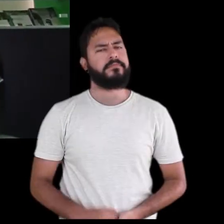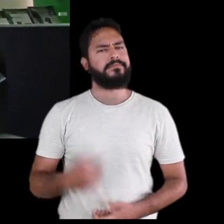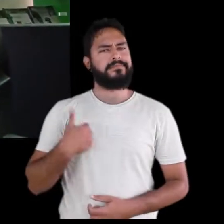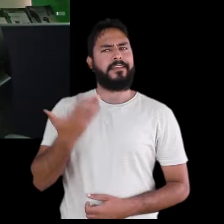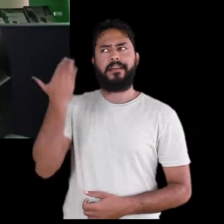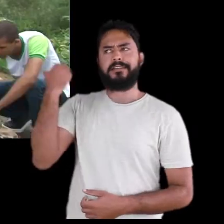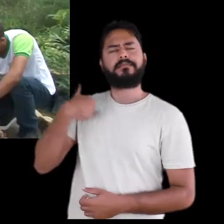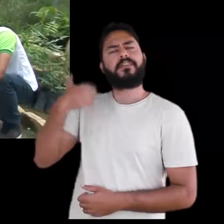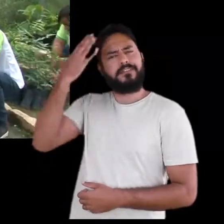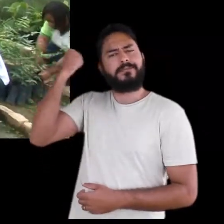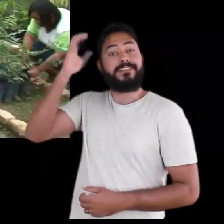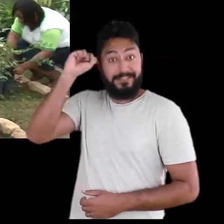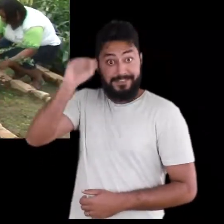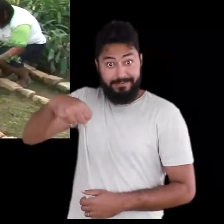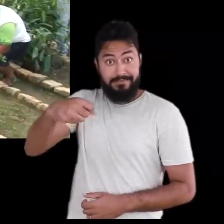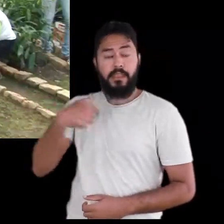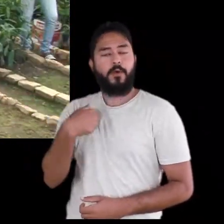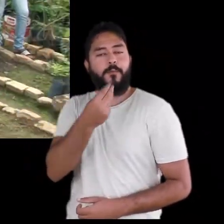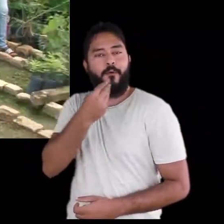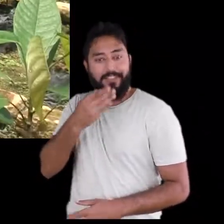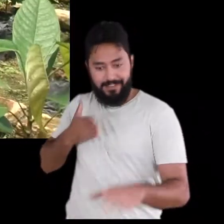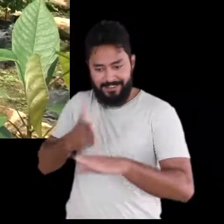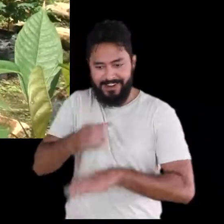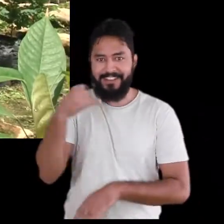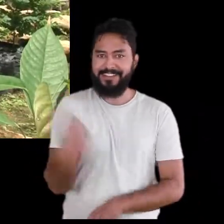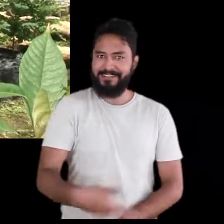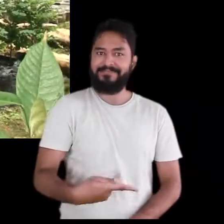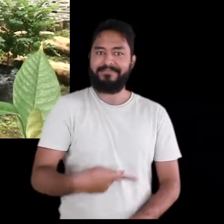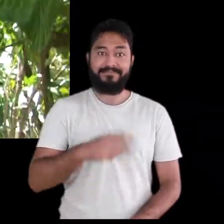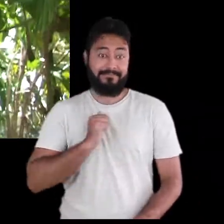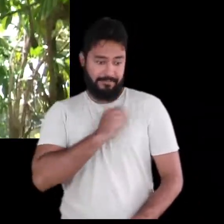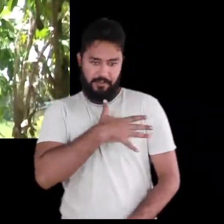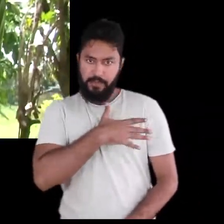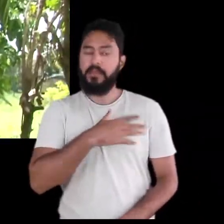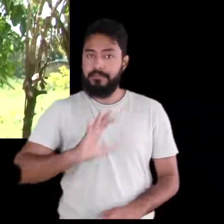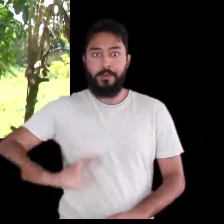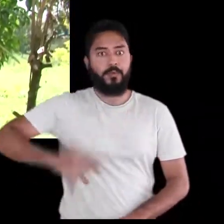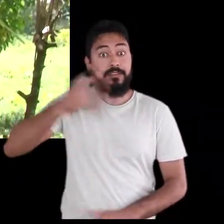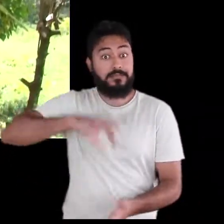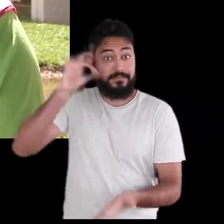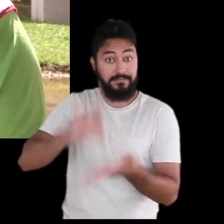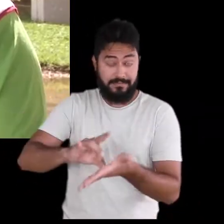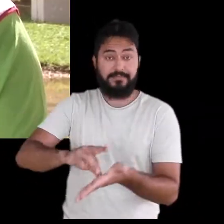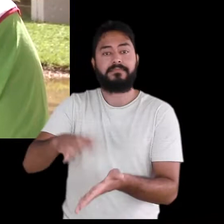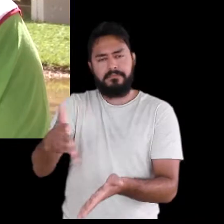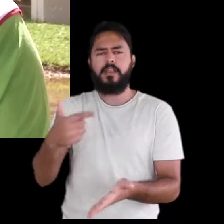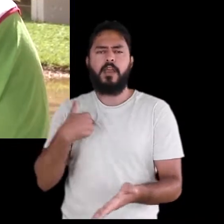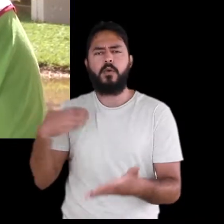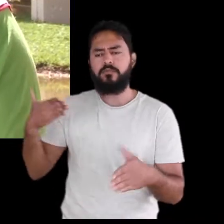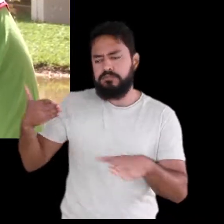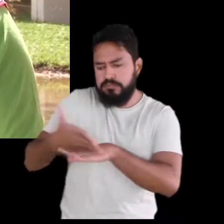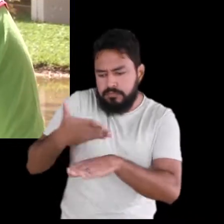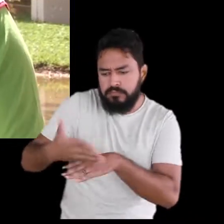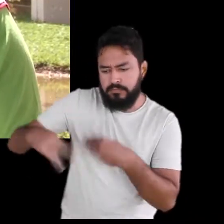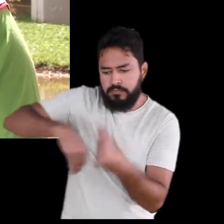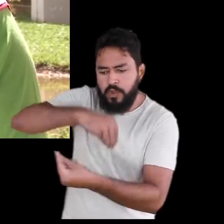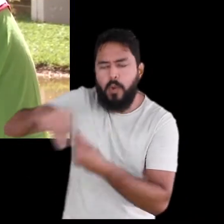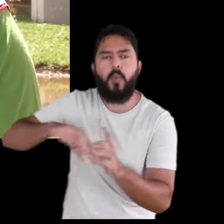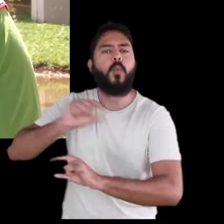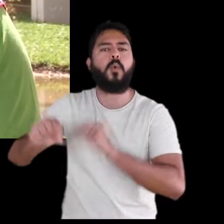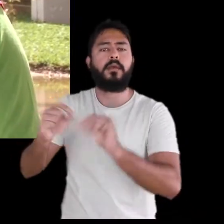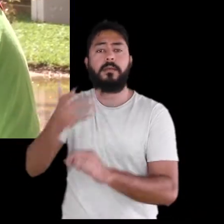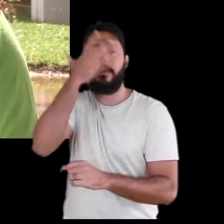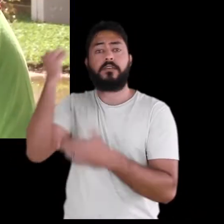eu sabia que eu tinha muitas oportunidades aqui se eu entrasse e foi o que aconteceu é um envolvimento com